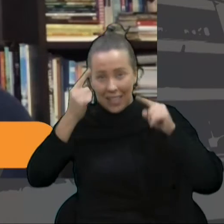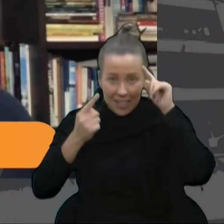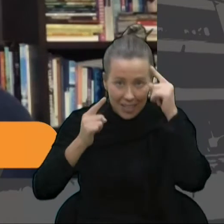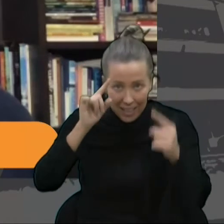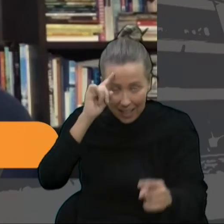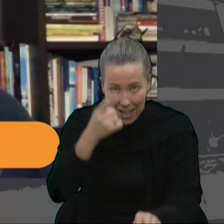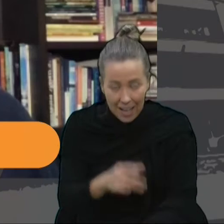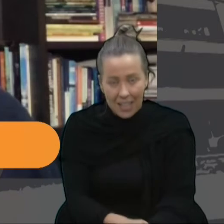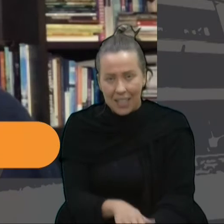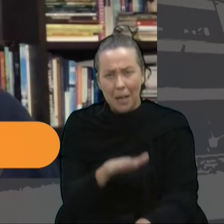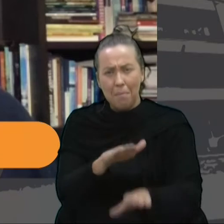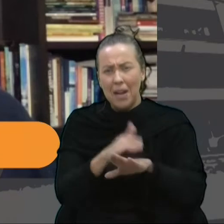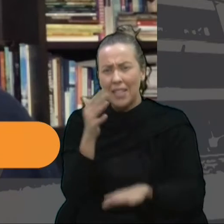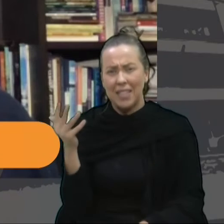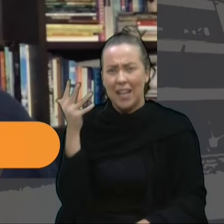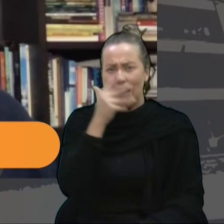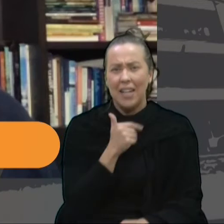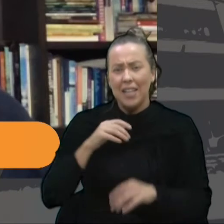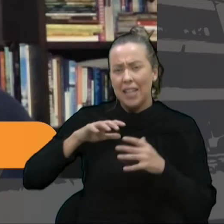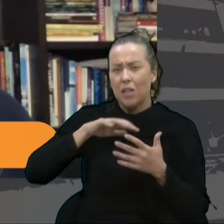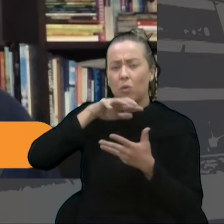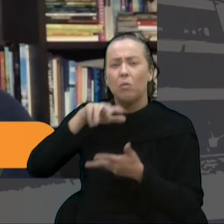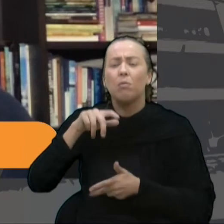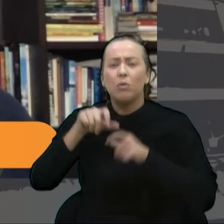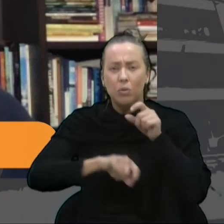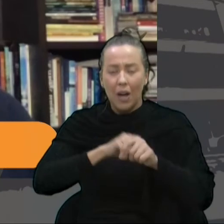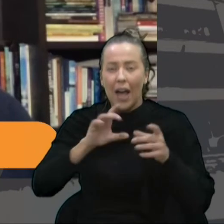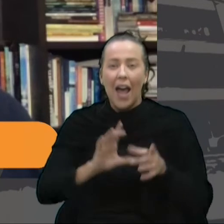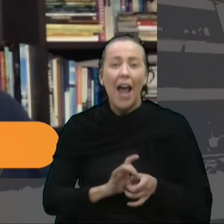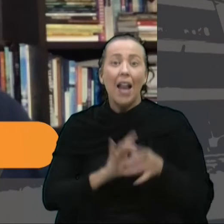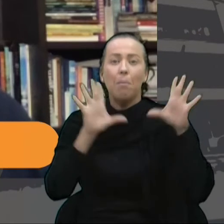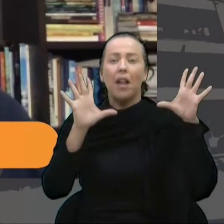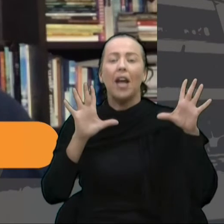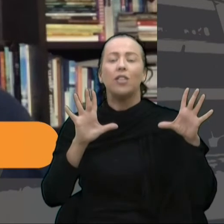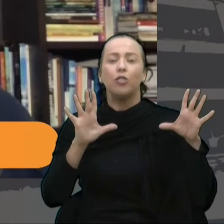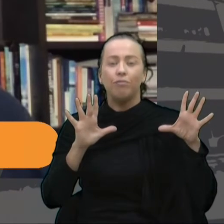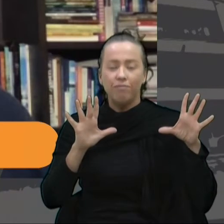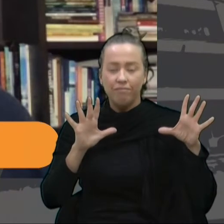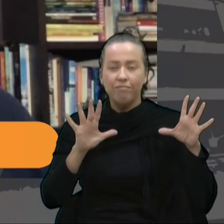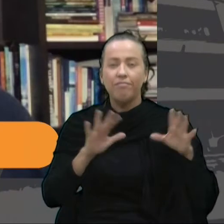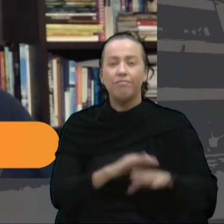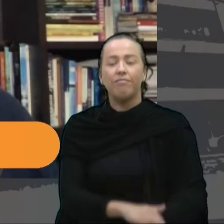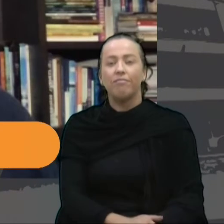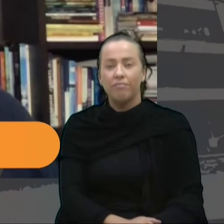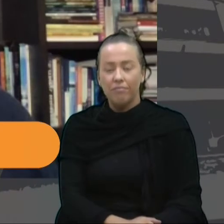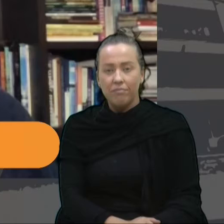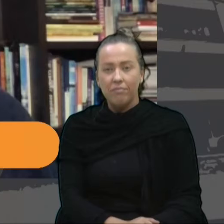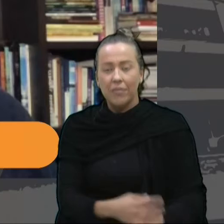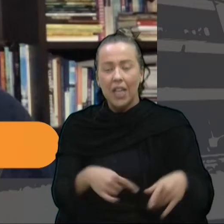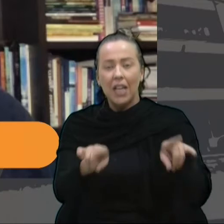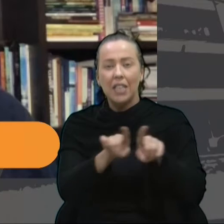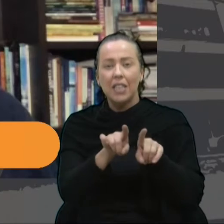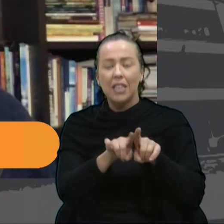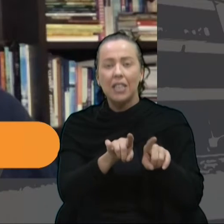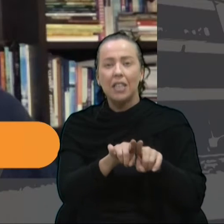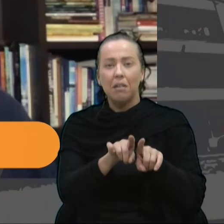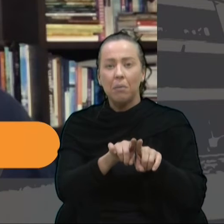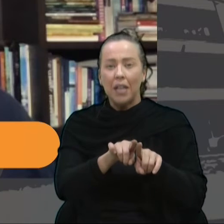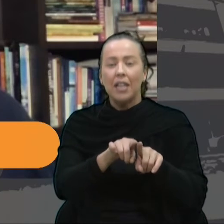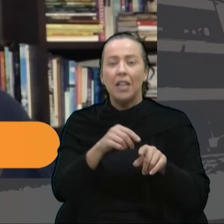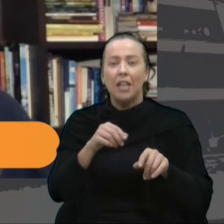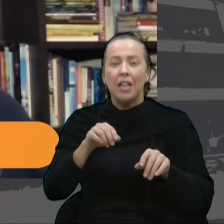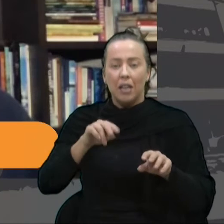acho que a coisa mais linda no mundo que a gente tem é a liberdade, né? e a